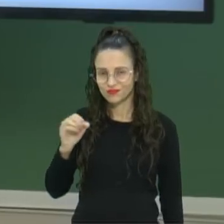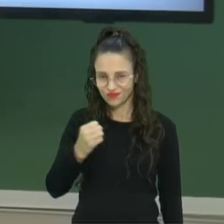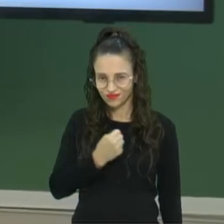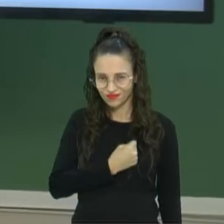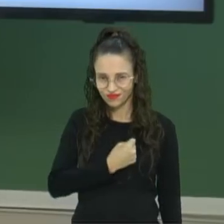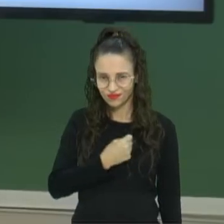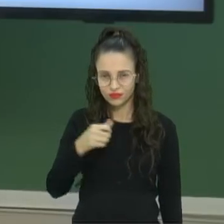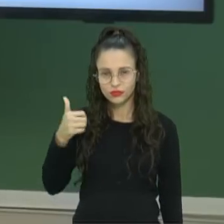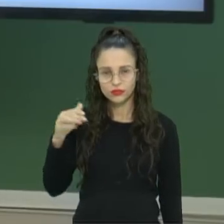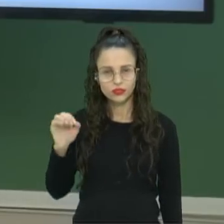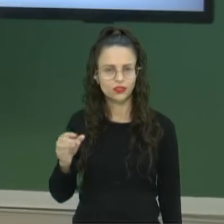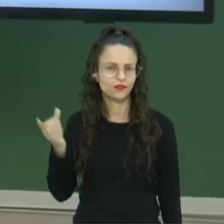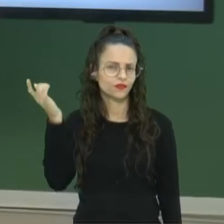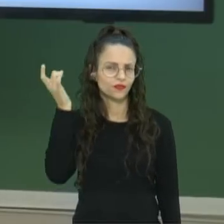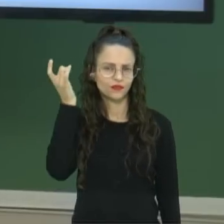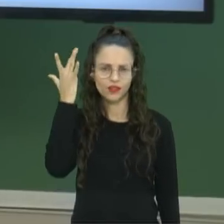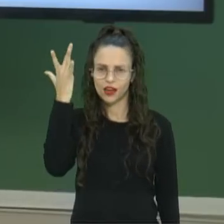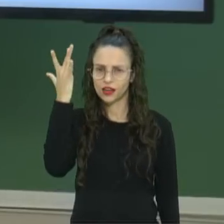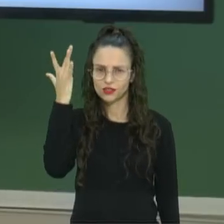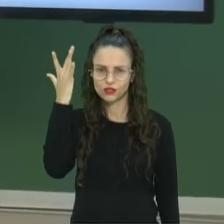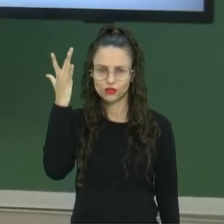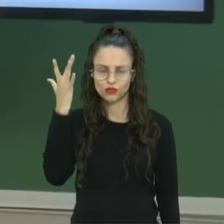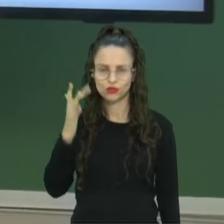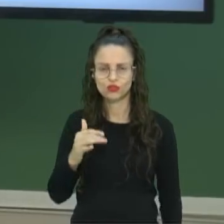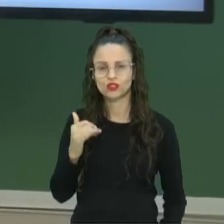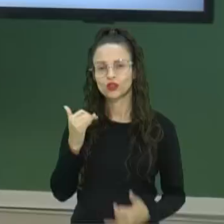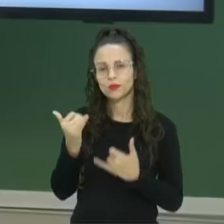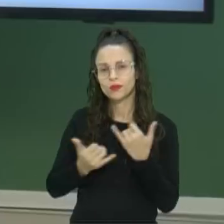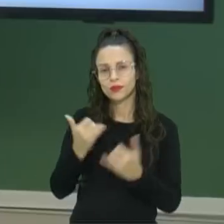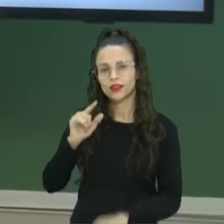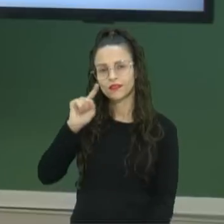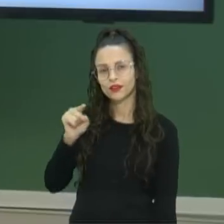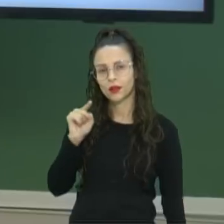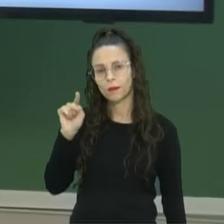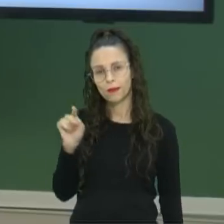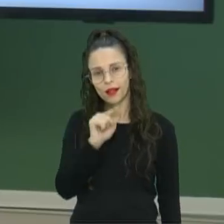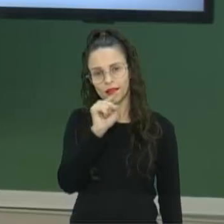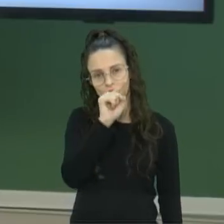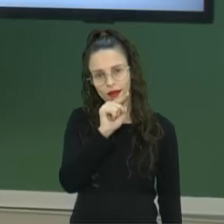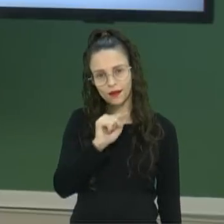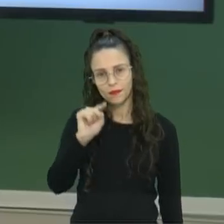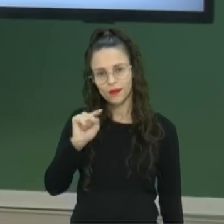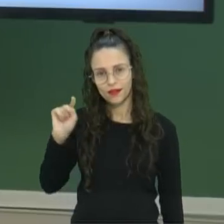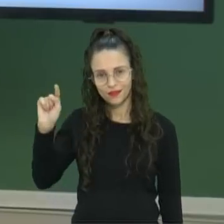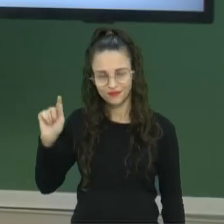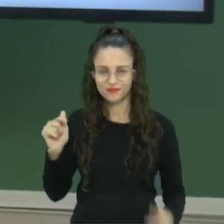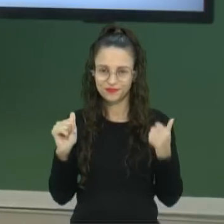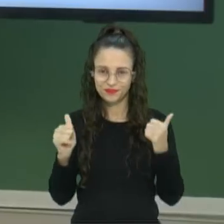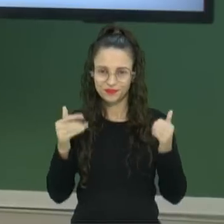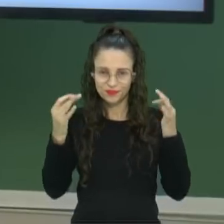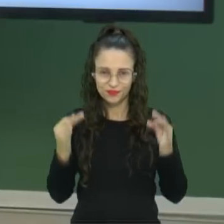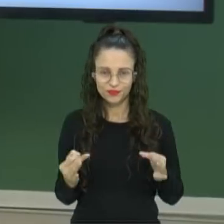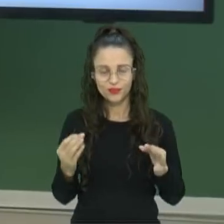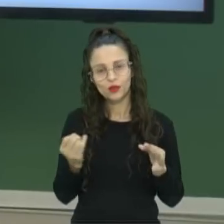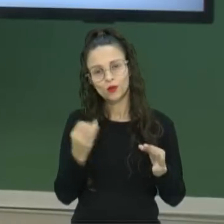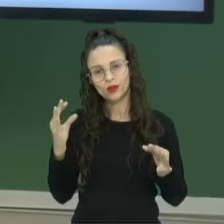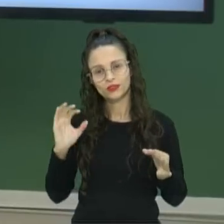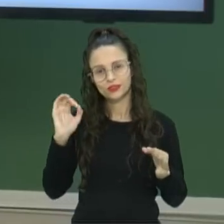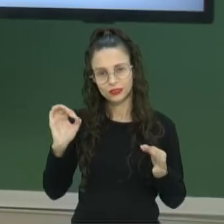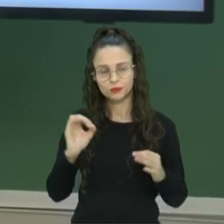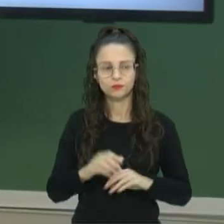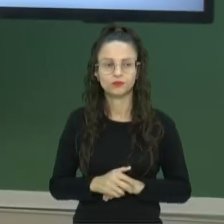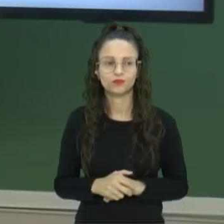10, molezinha, gente. Você só fica brincando com a vírgula de um lado para o outro, certo? Quantidade de zeros que